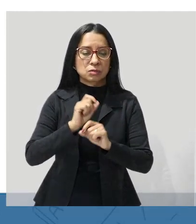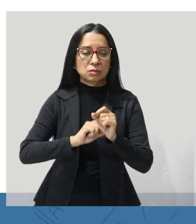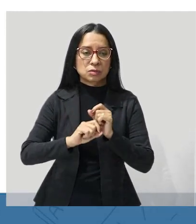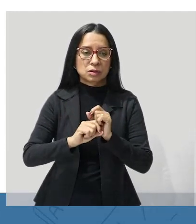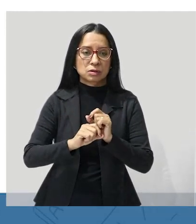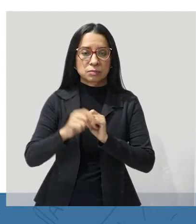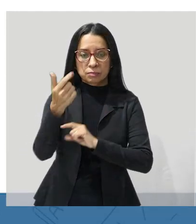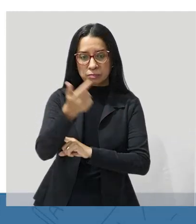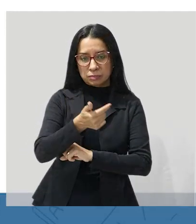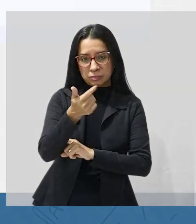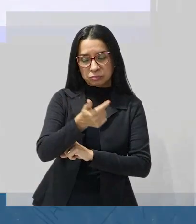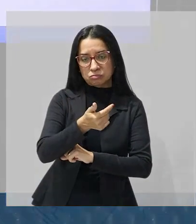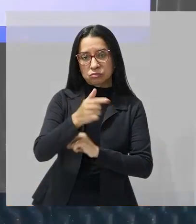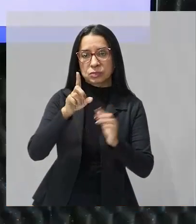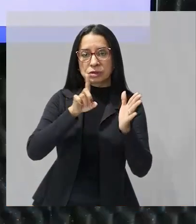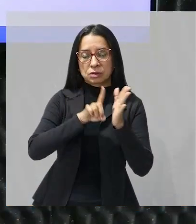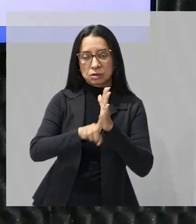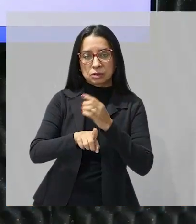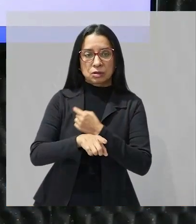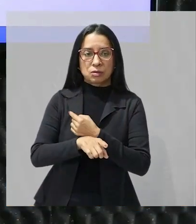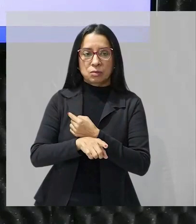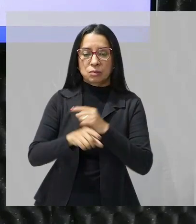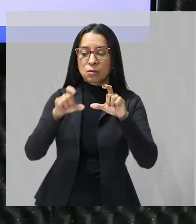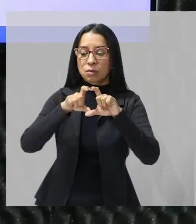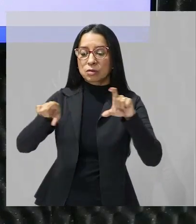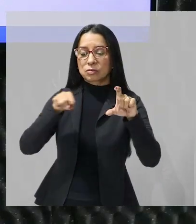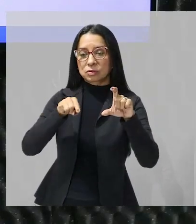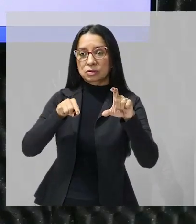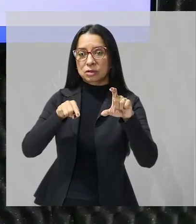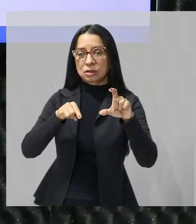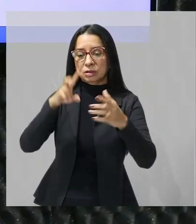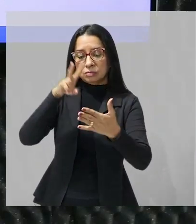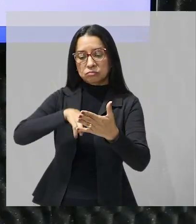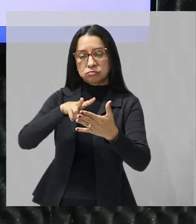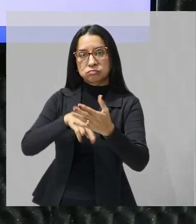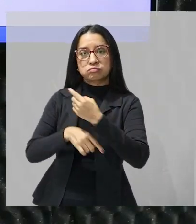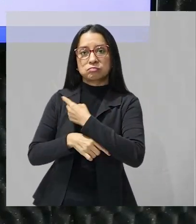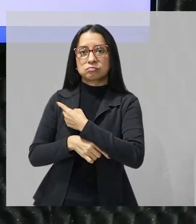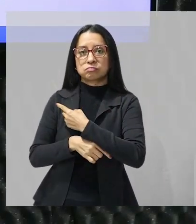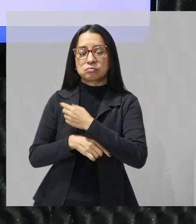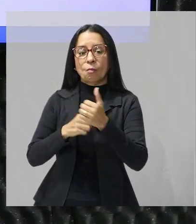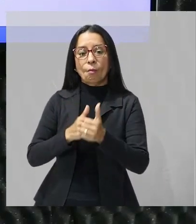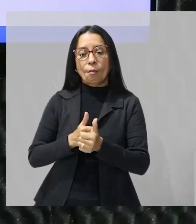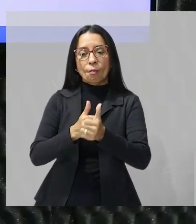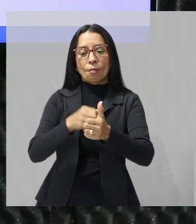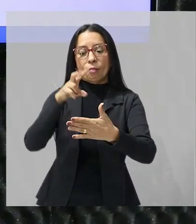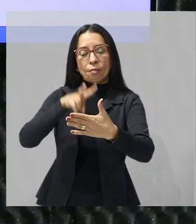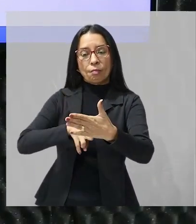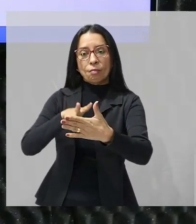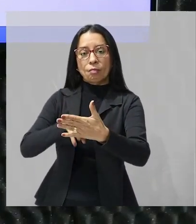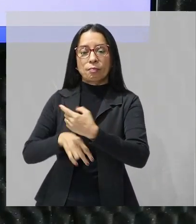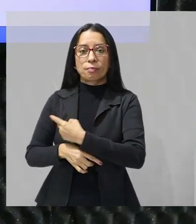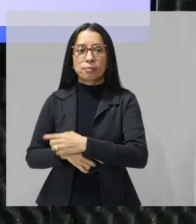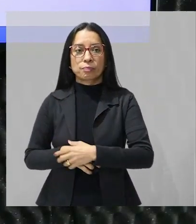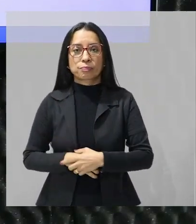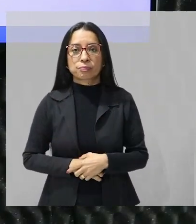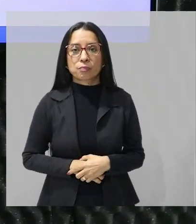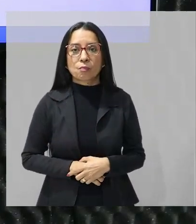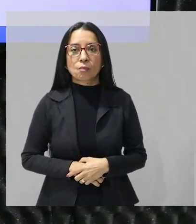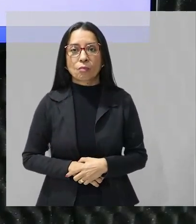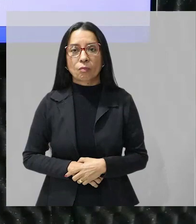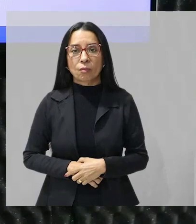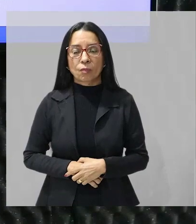sim, passamos para a segunda questão e o enunciado dela diz o seguinte, acompanha comigo. Considere que o